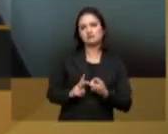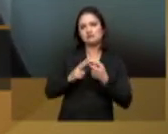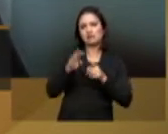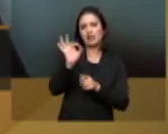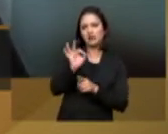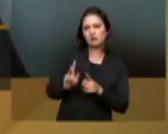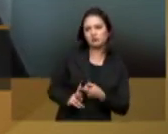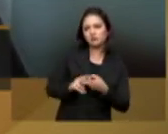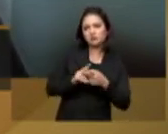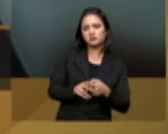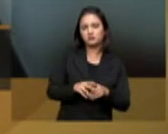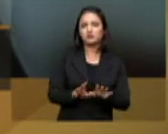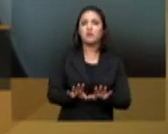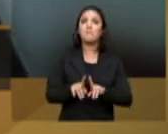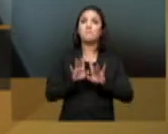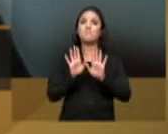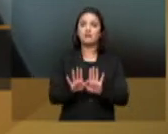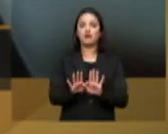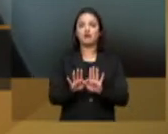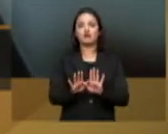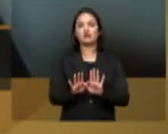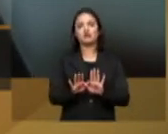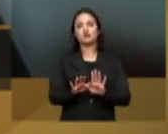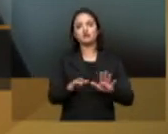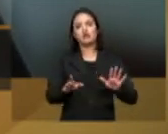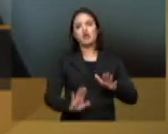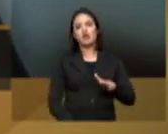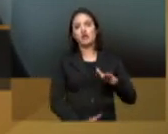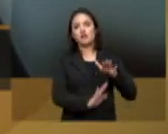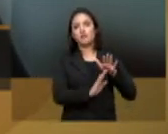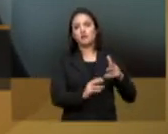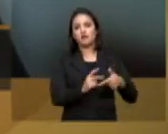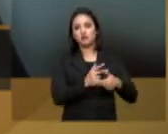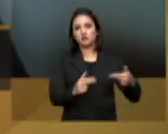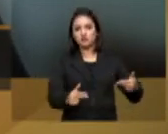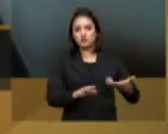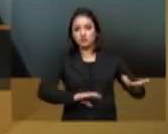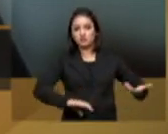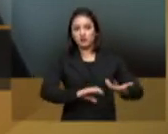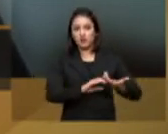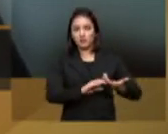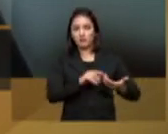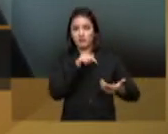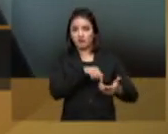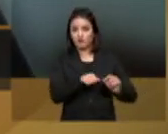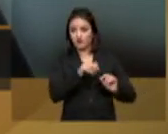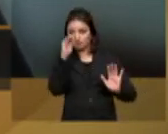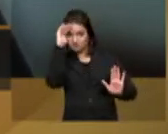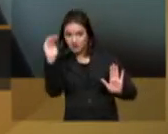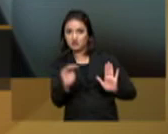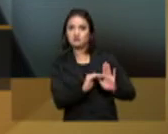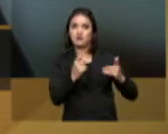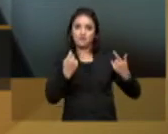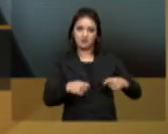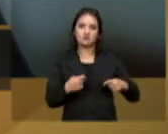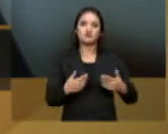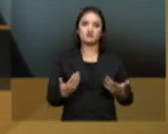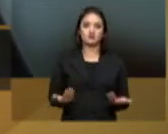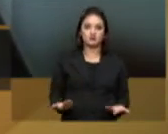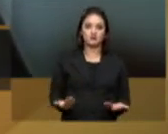das condições e limites estabelecidos pelo Parlamento, ou seja, pelo princípio